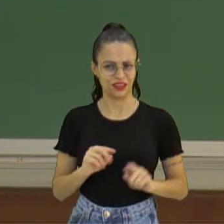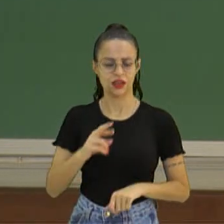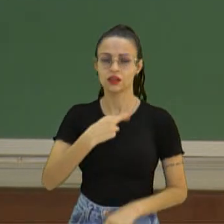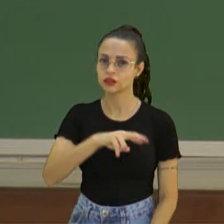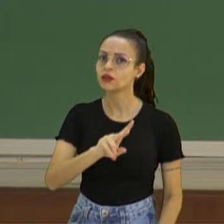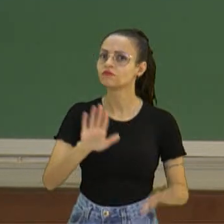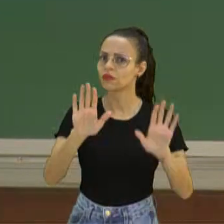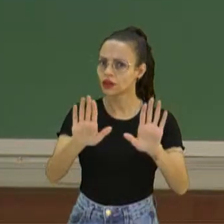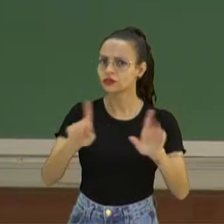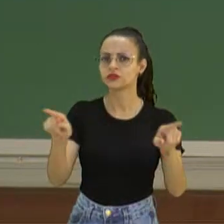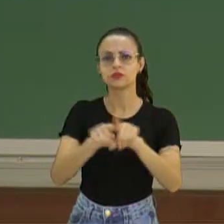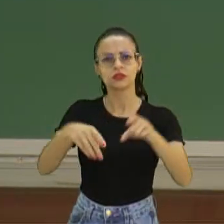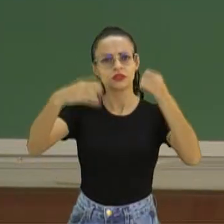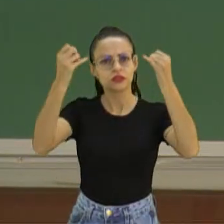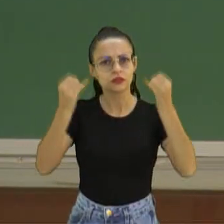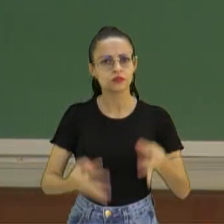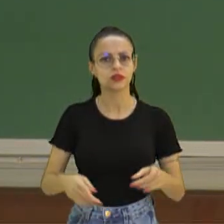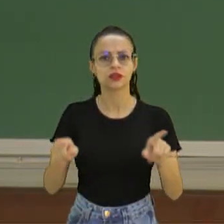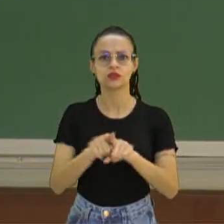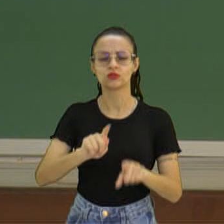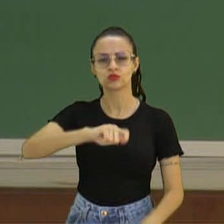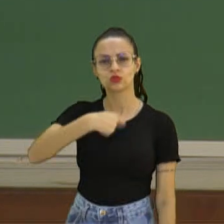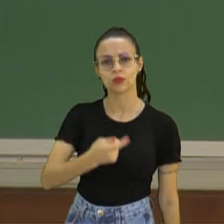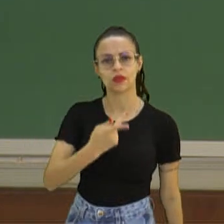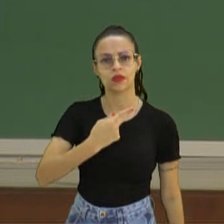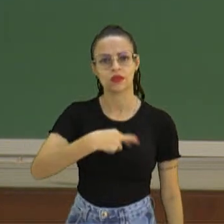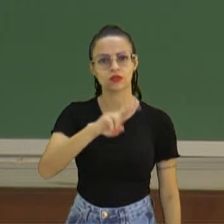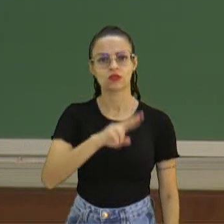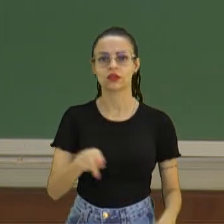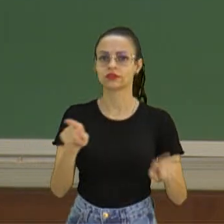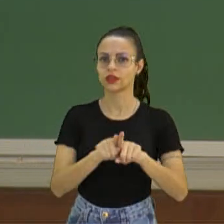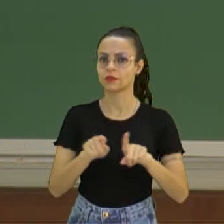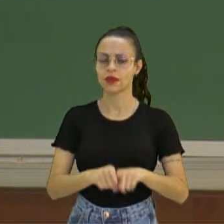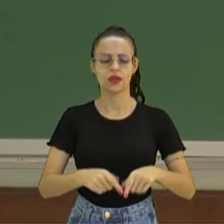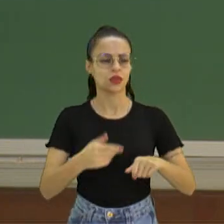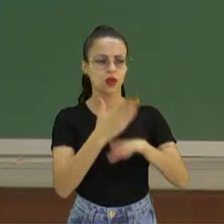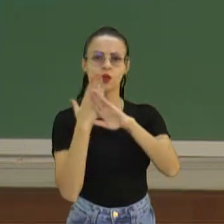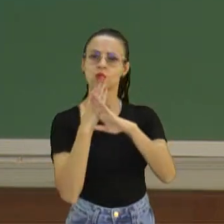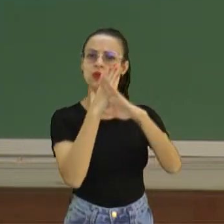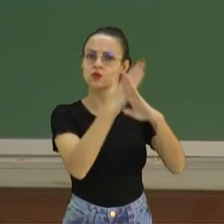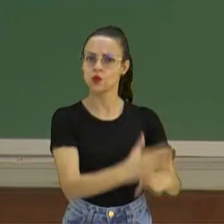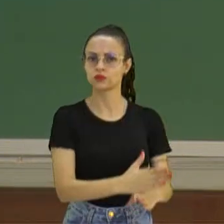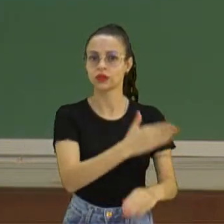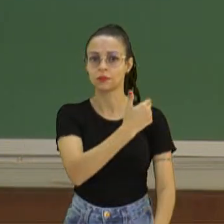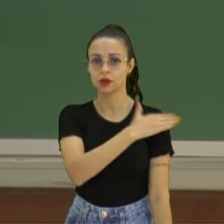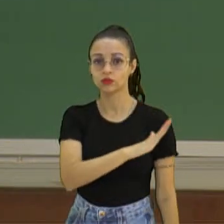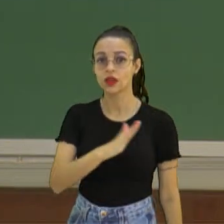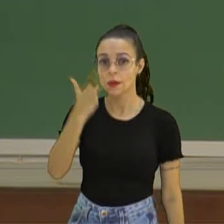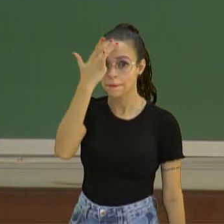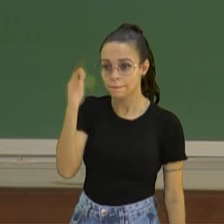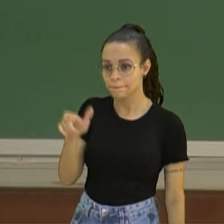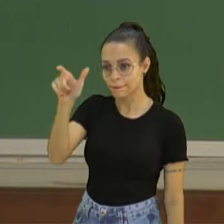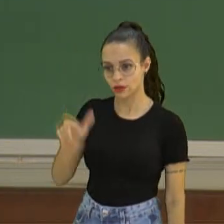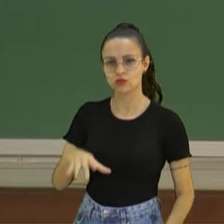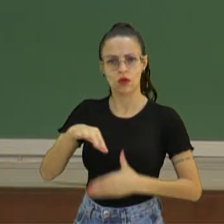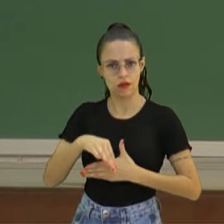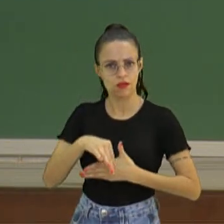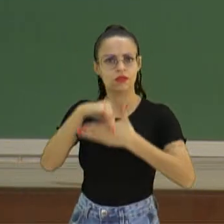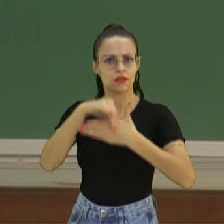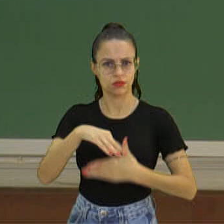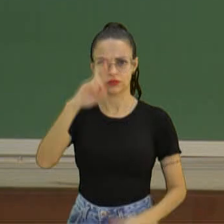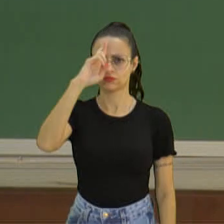violência de de cunho religioso e se posicionar frente às práticas de preconceito toda vez que um líder religioso ver alguém